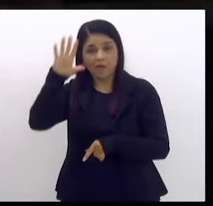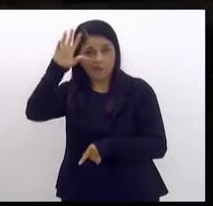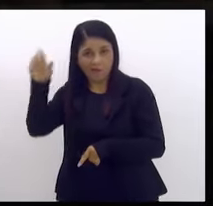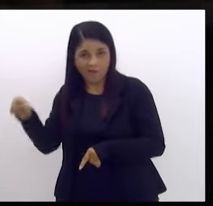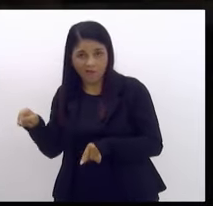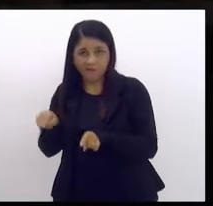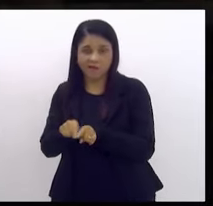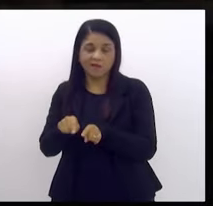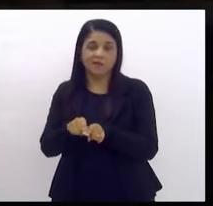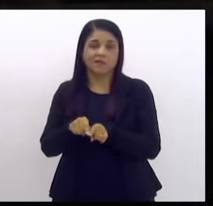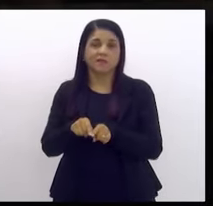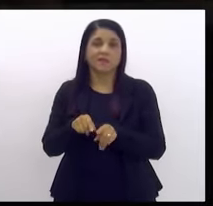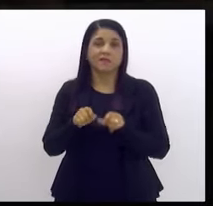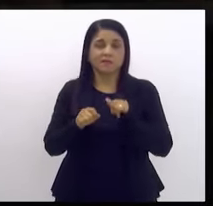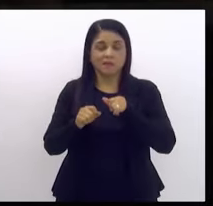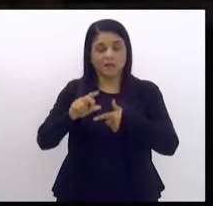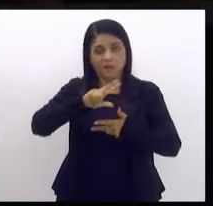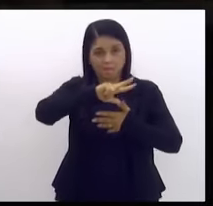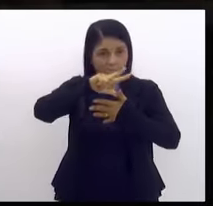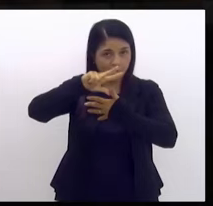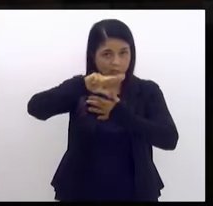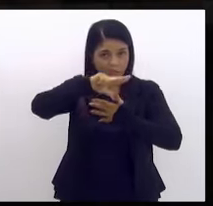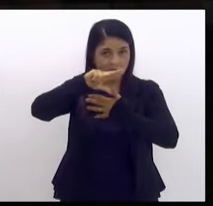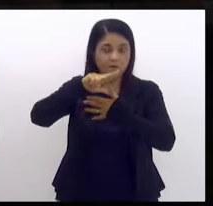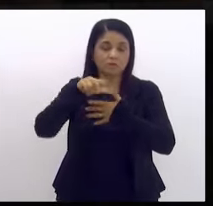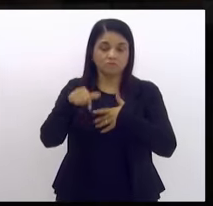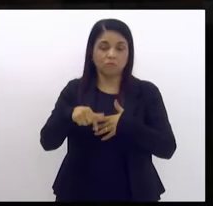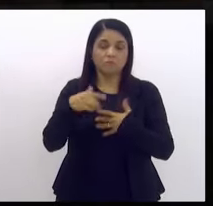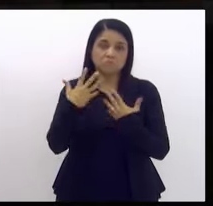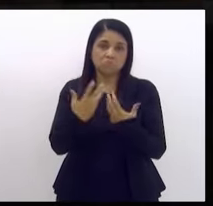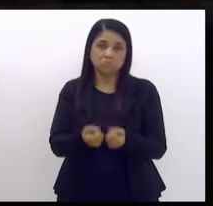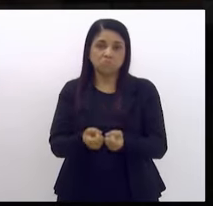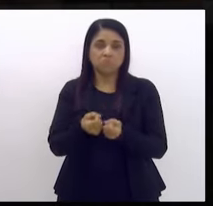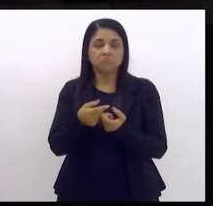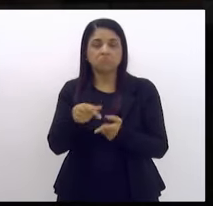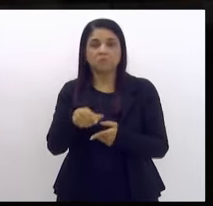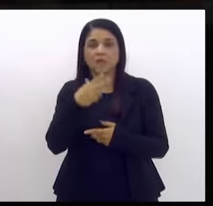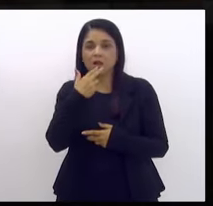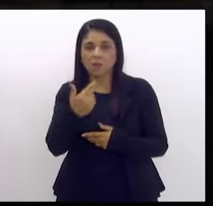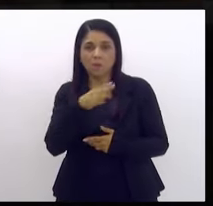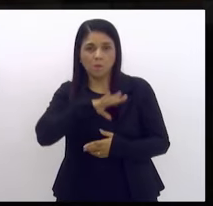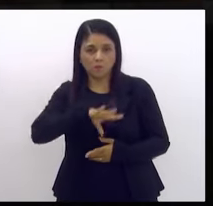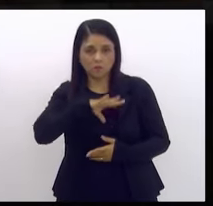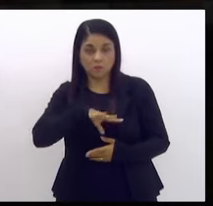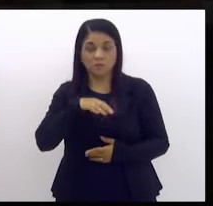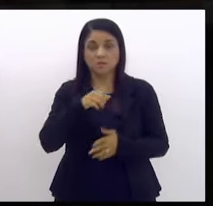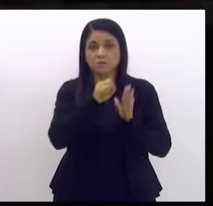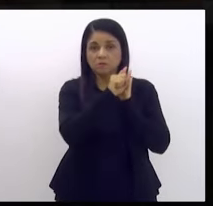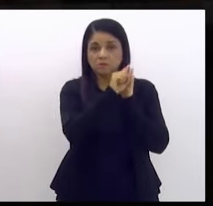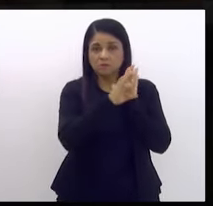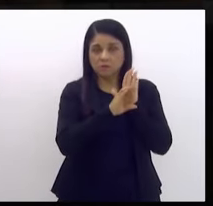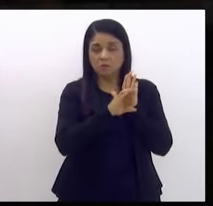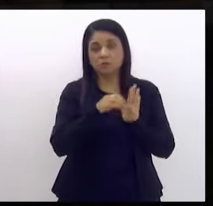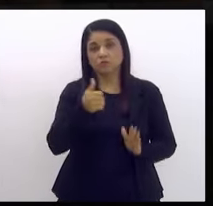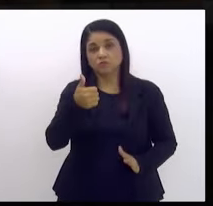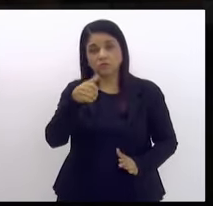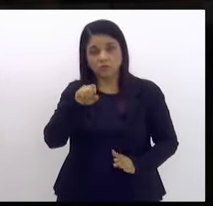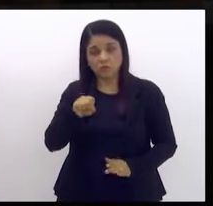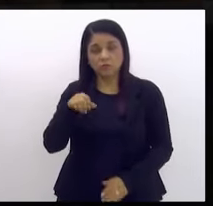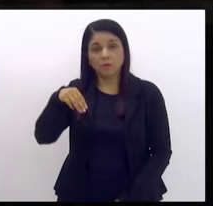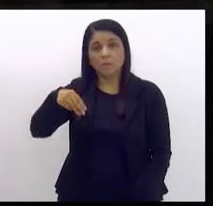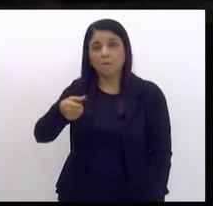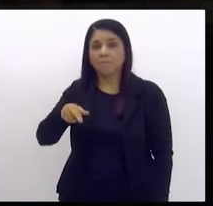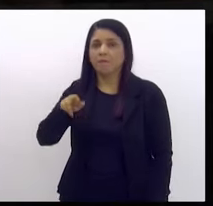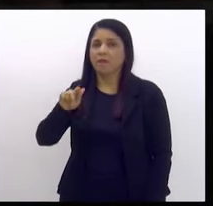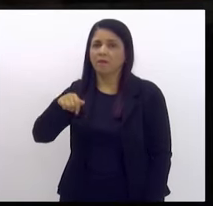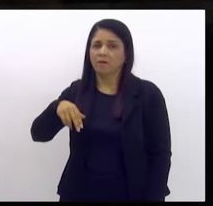nós tivemos a adoção da língua portuguesa. No século XVIII, o Marquês de Pombal vai